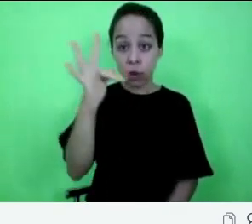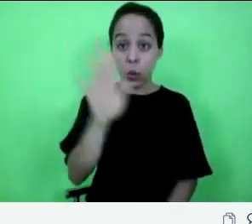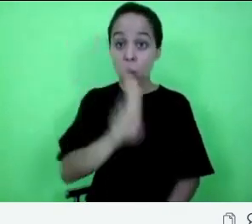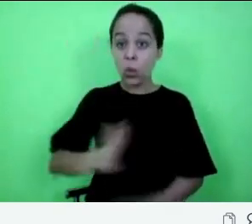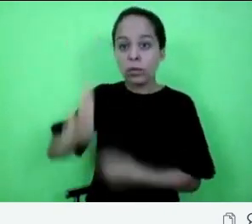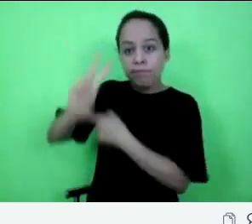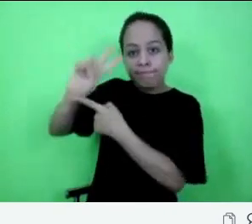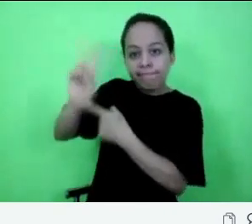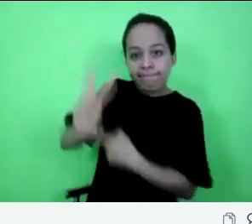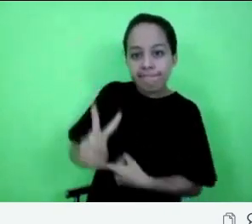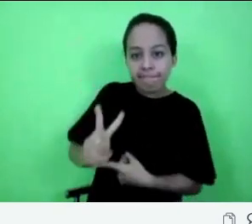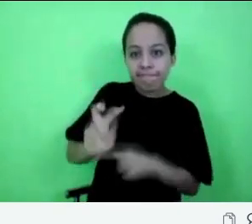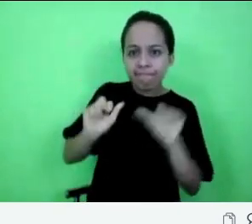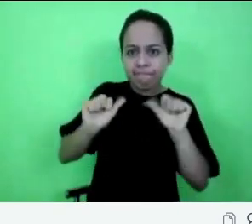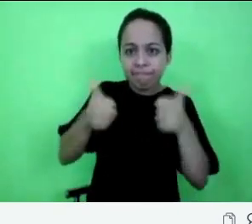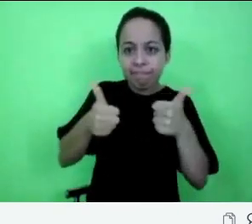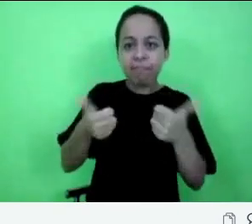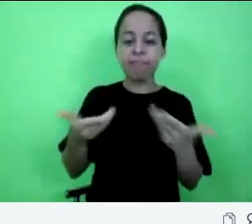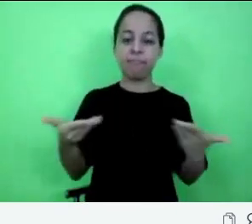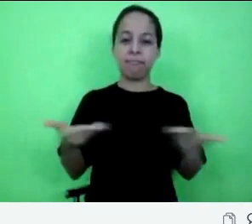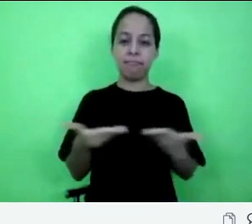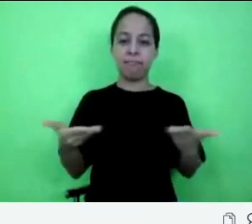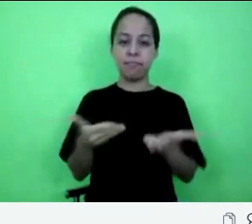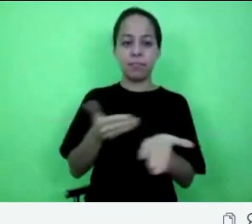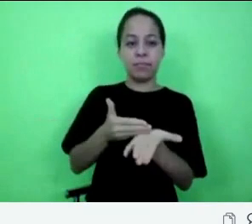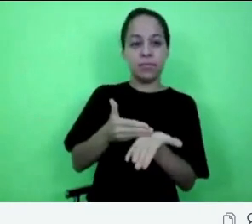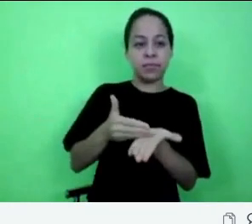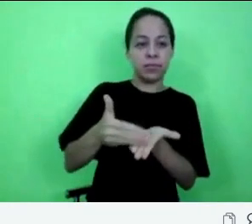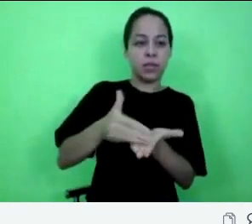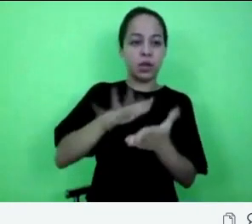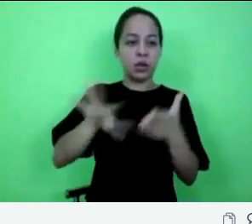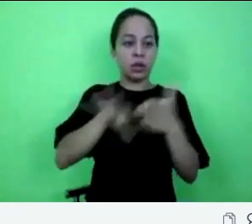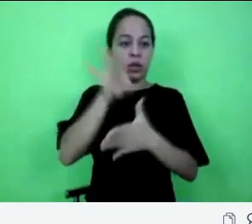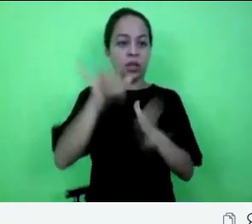conferências. Daremos início agora ao sorteio do edital